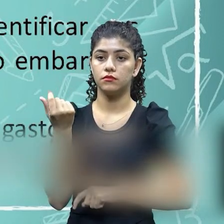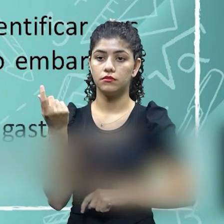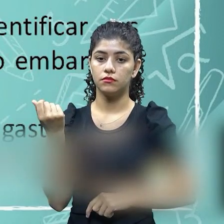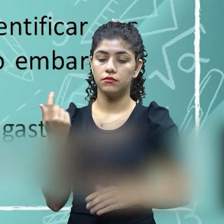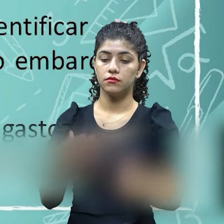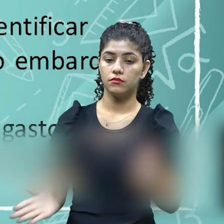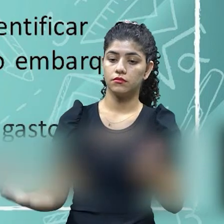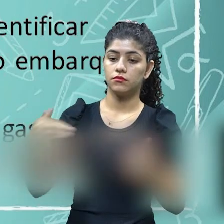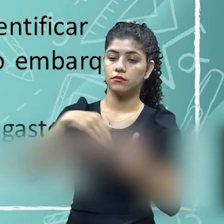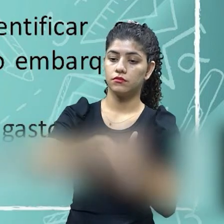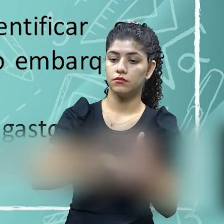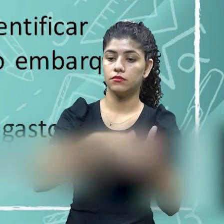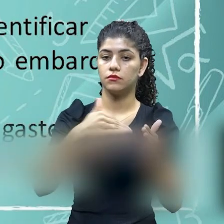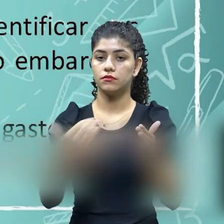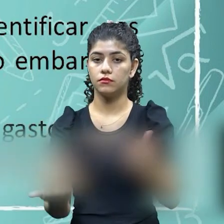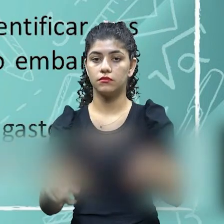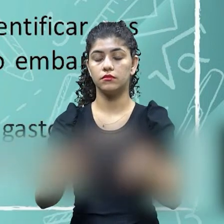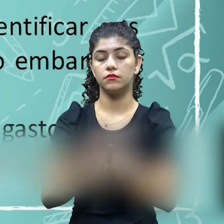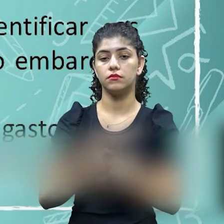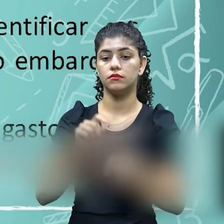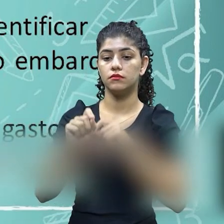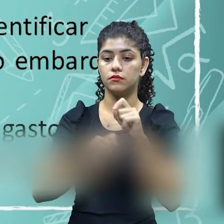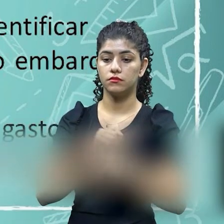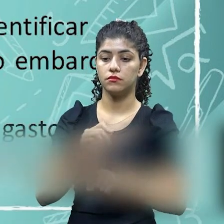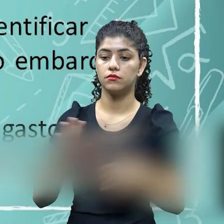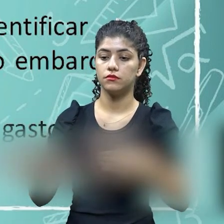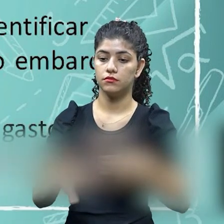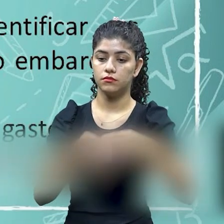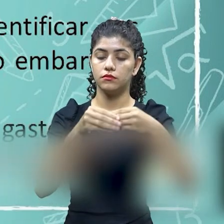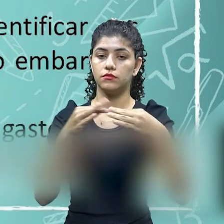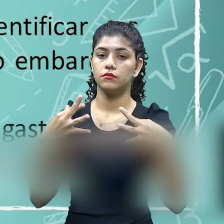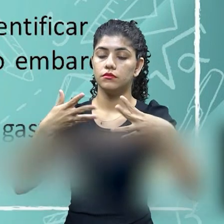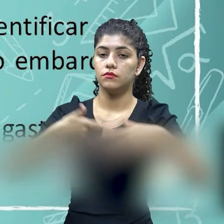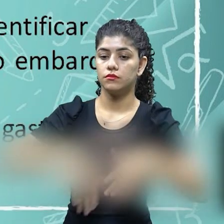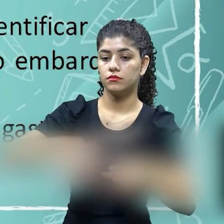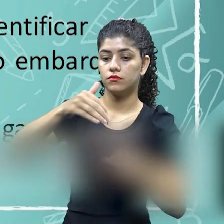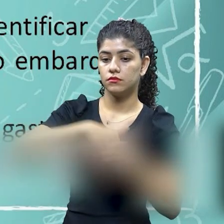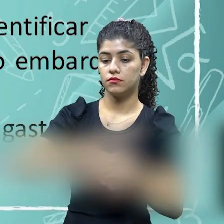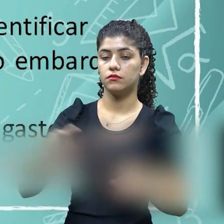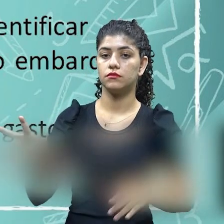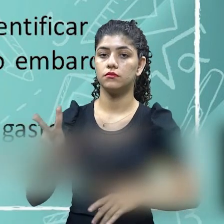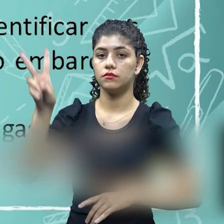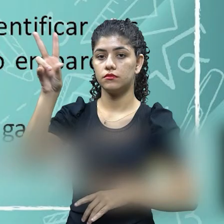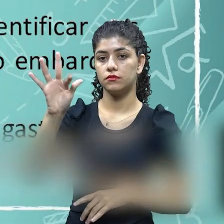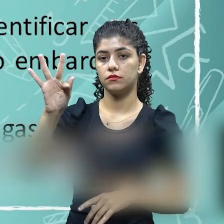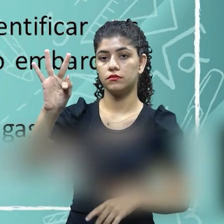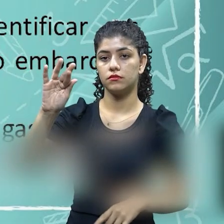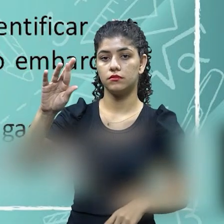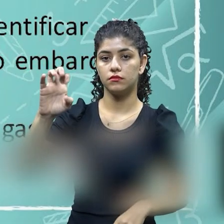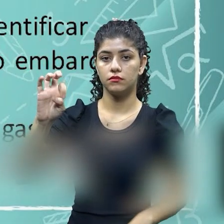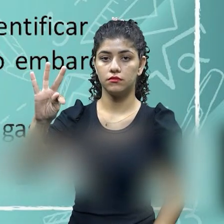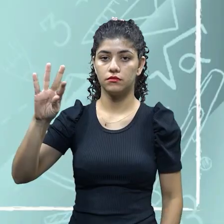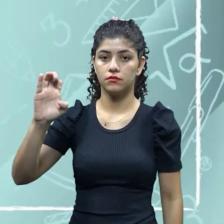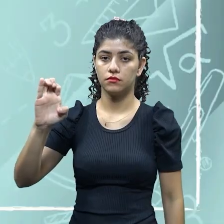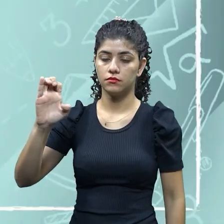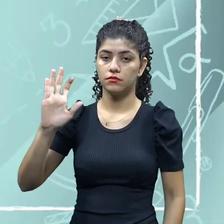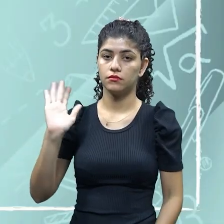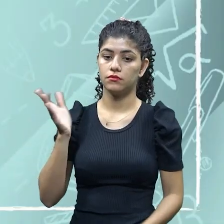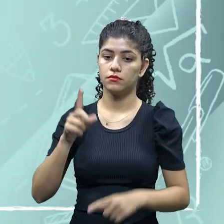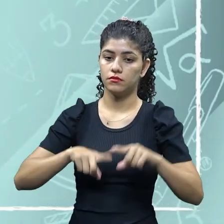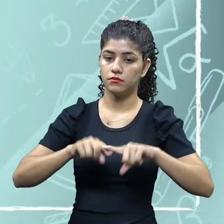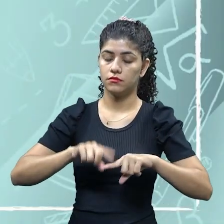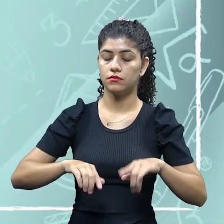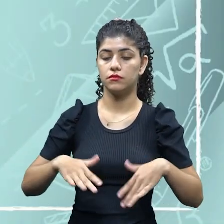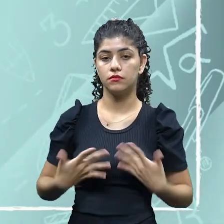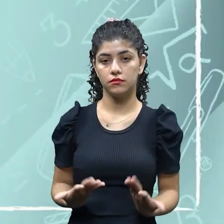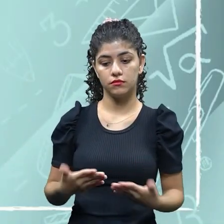desembarque e estiva estão incluídos dentro do preço do frete vinculado à mercadoria. Então ficamos